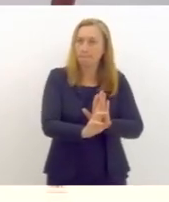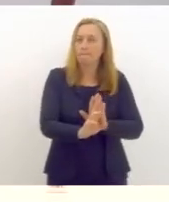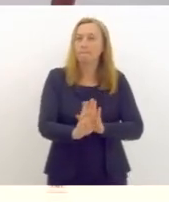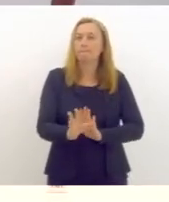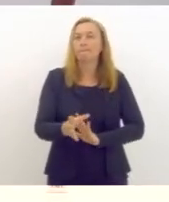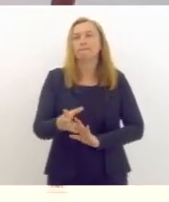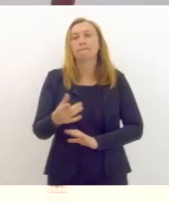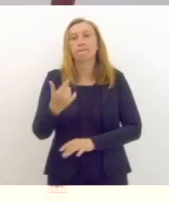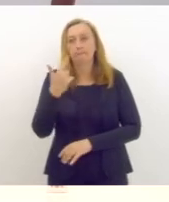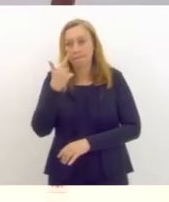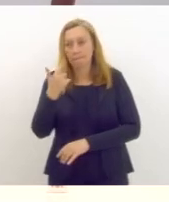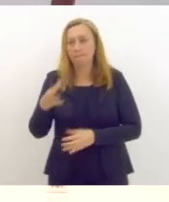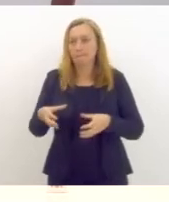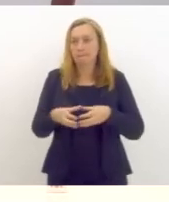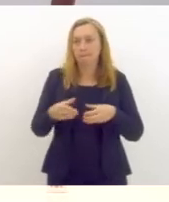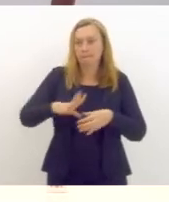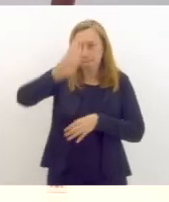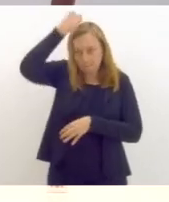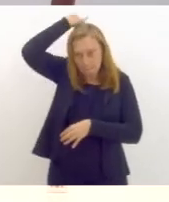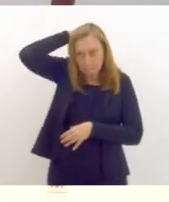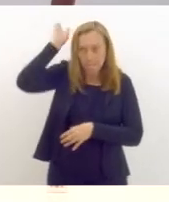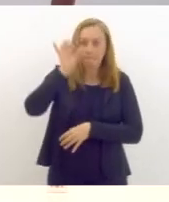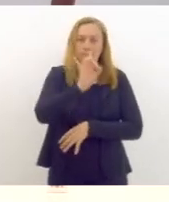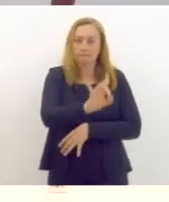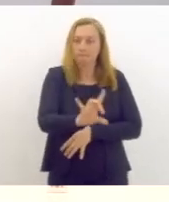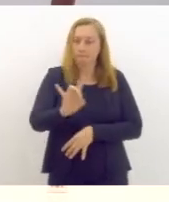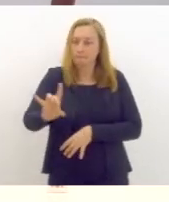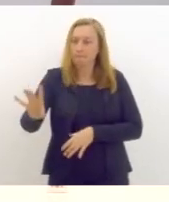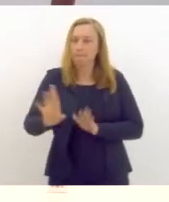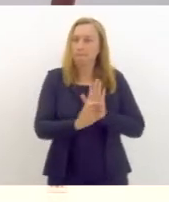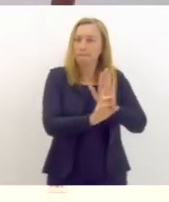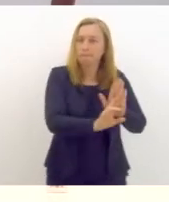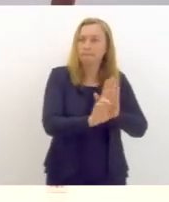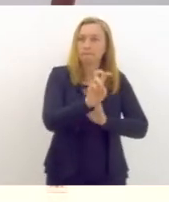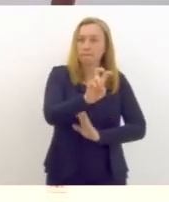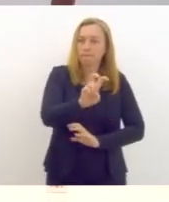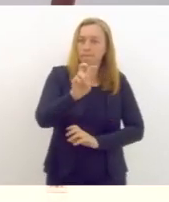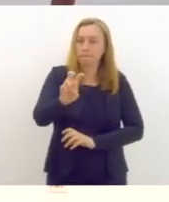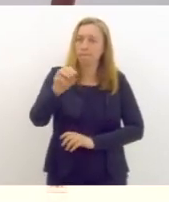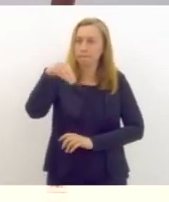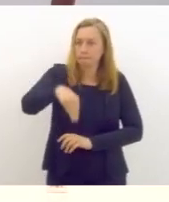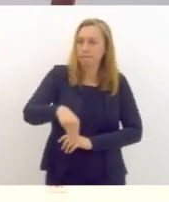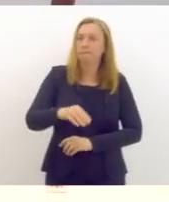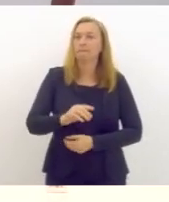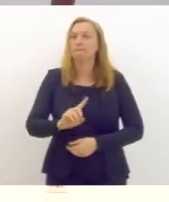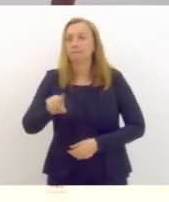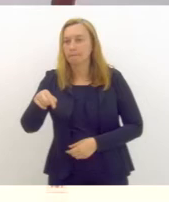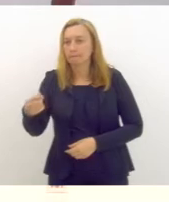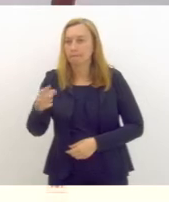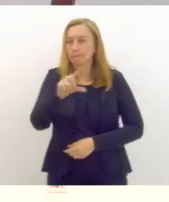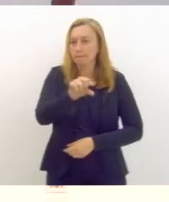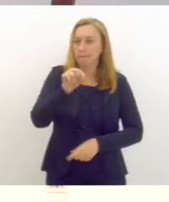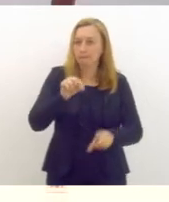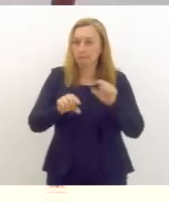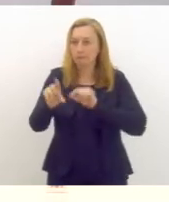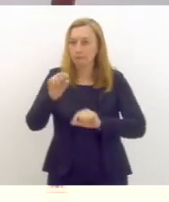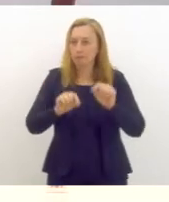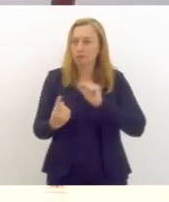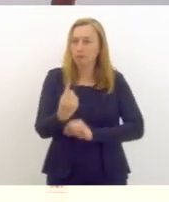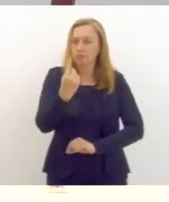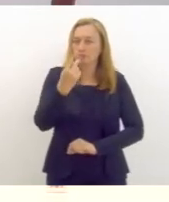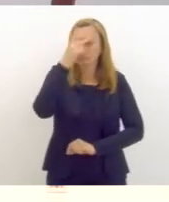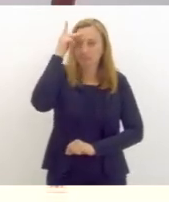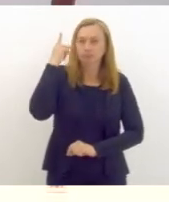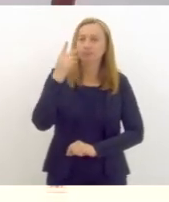o corpo de bombeiros eu vou abrir para cada um representante vou dar cinco minutos para cada concurso E aí vocês escolham entre vocês alguém que